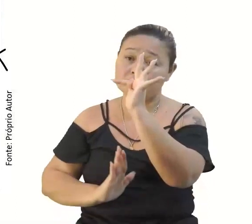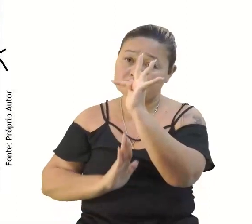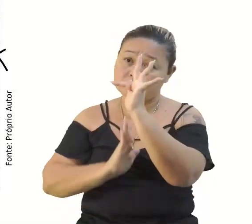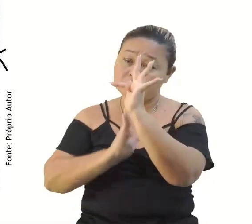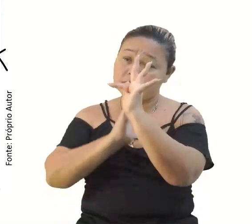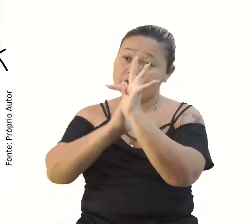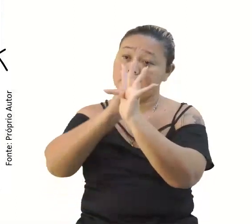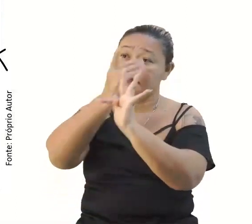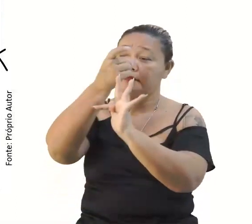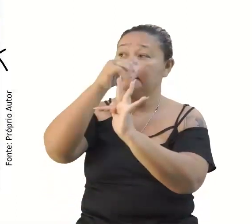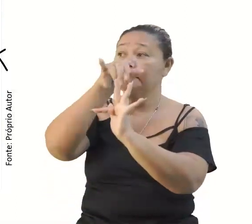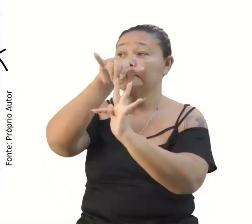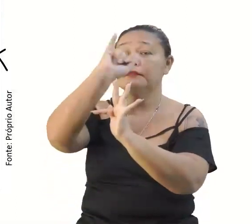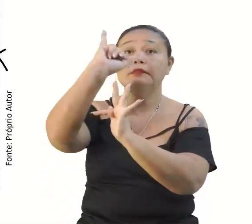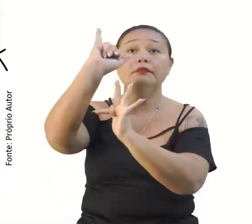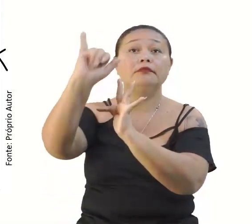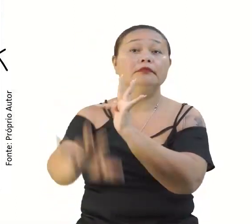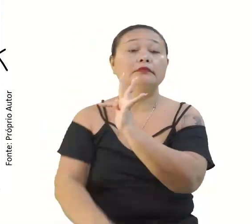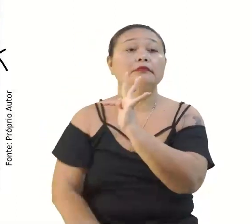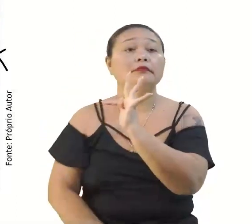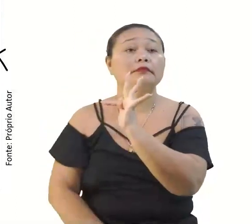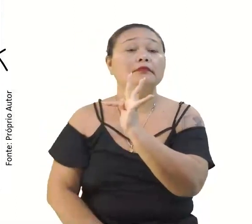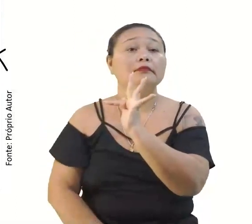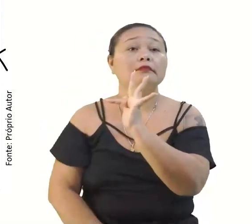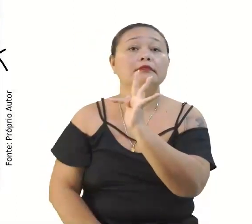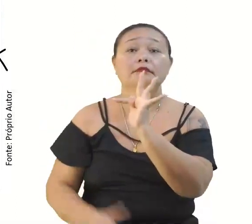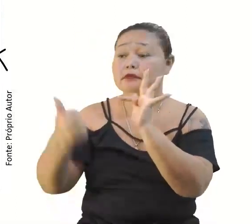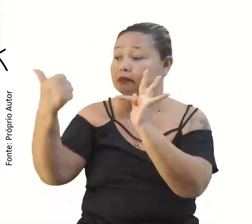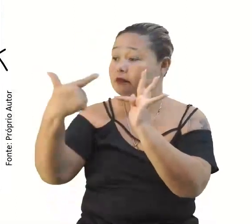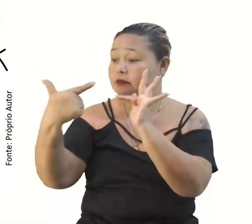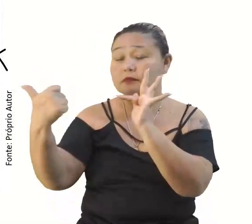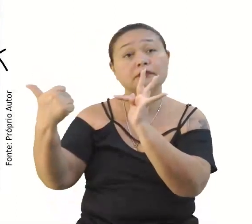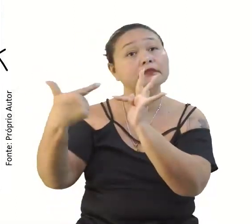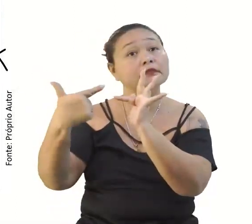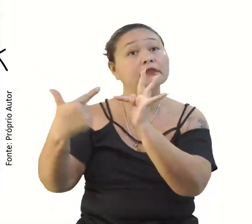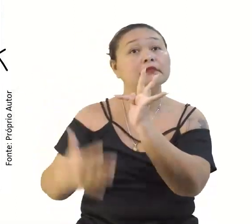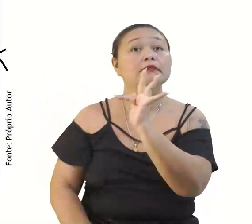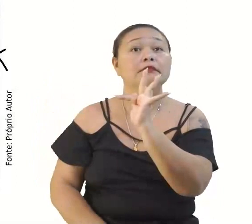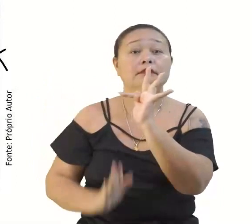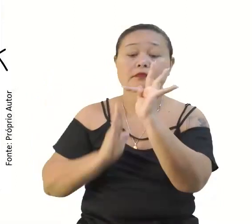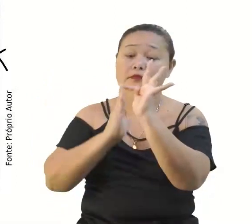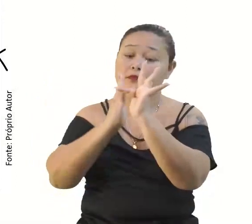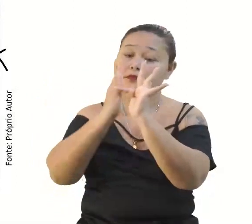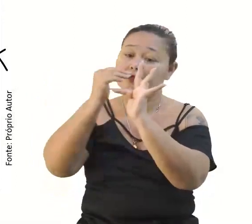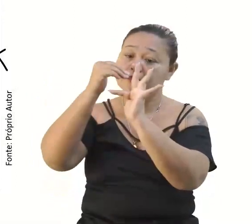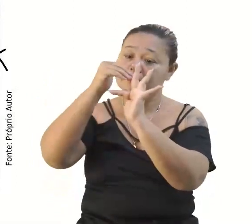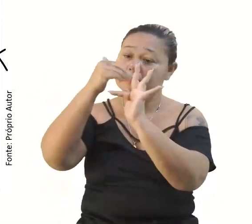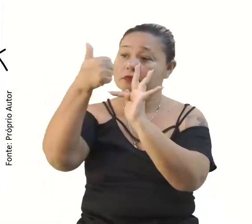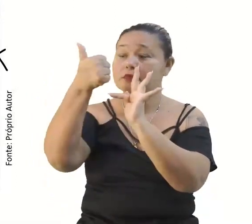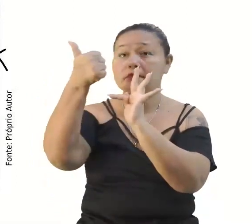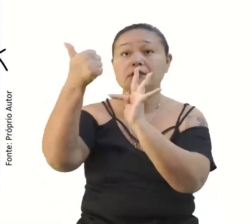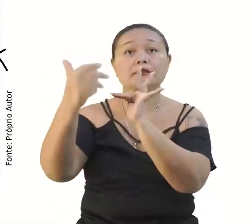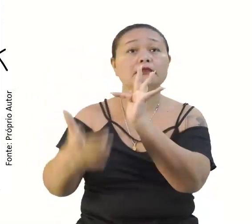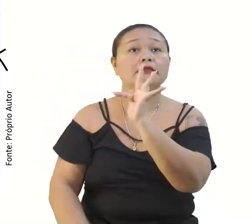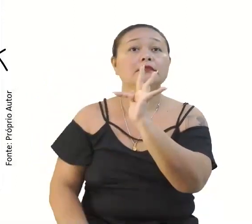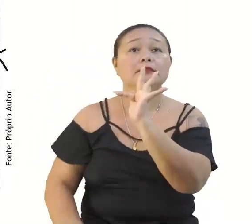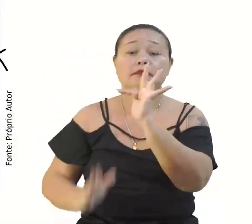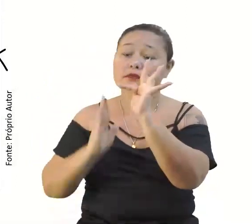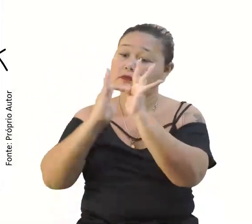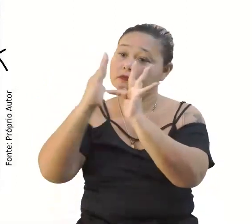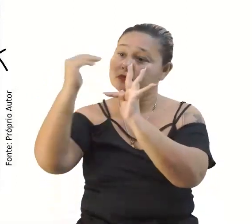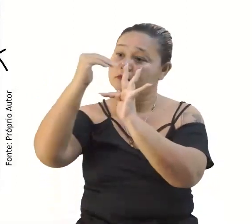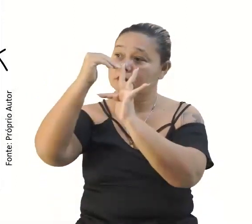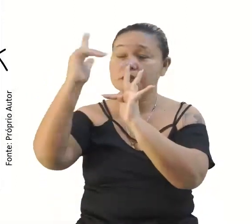0, 1, cortou o meu eixo? Y. 1 e 2. 1 e 2. 1 e 2. Primeiro quadrante. E 2 e 3.